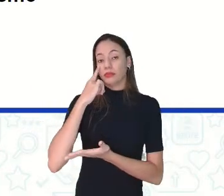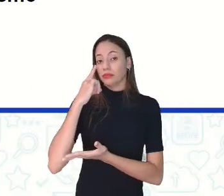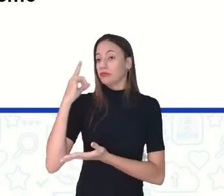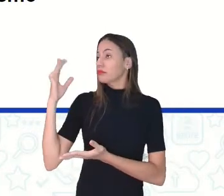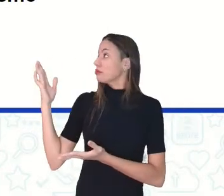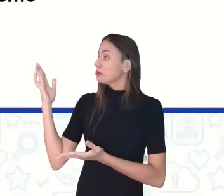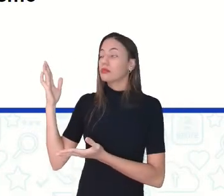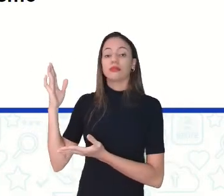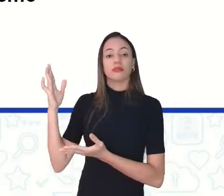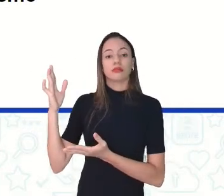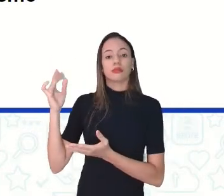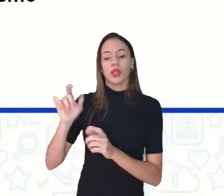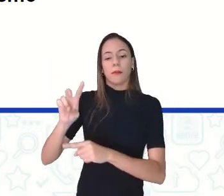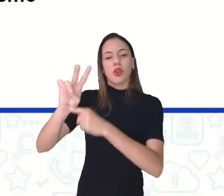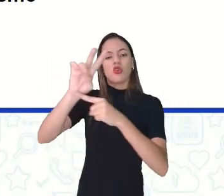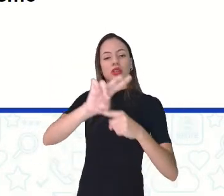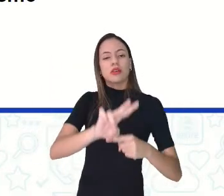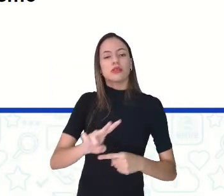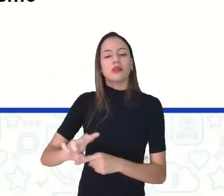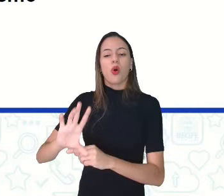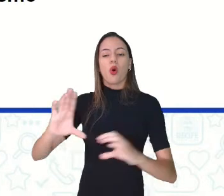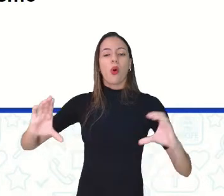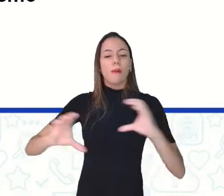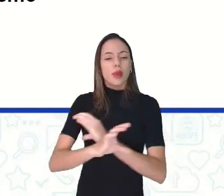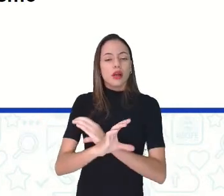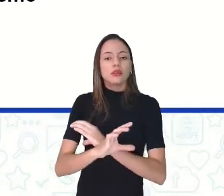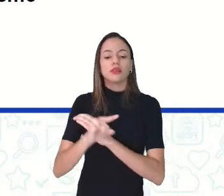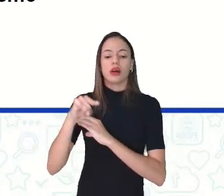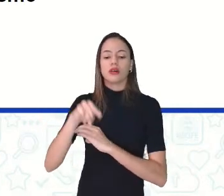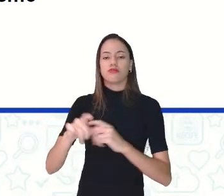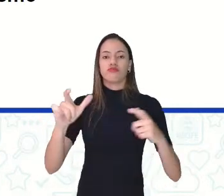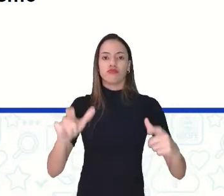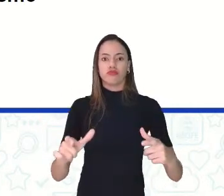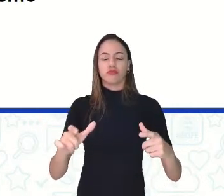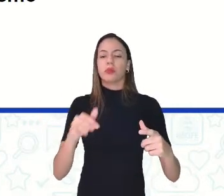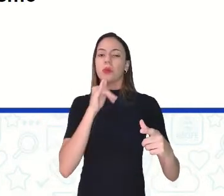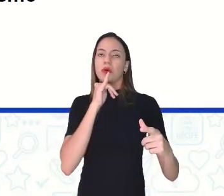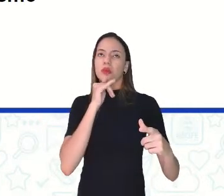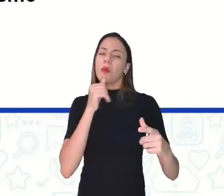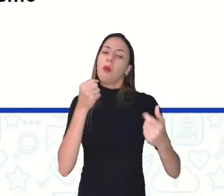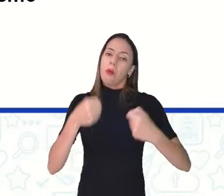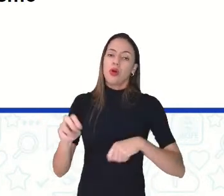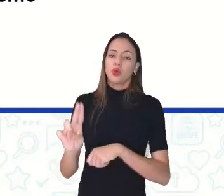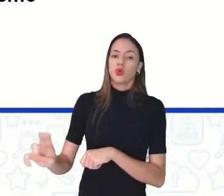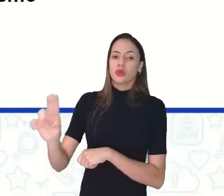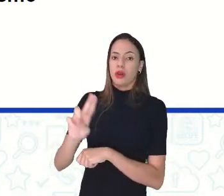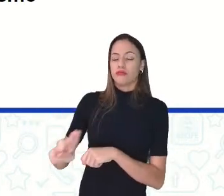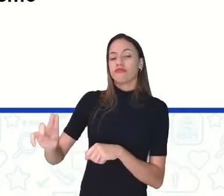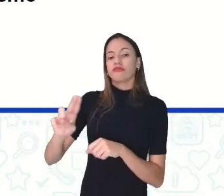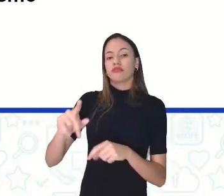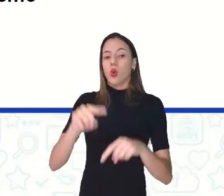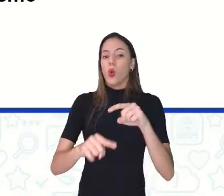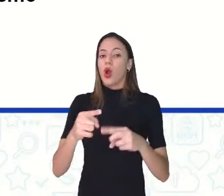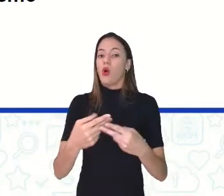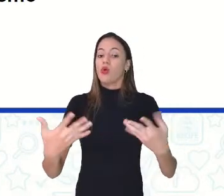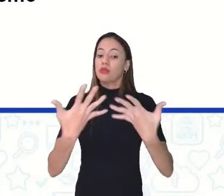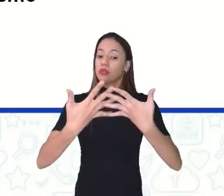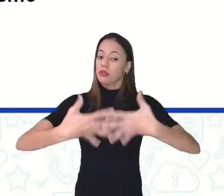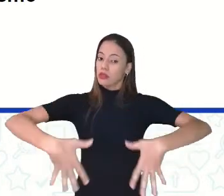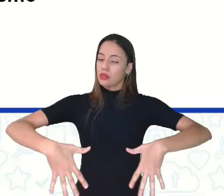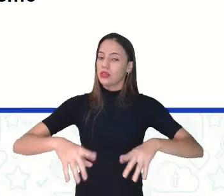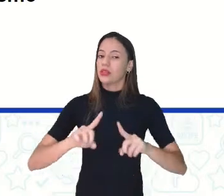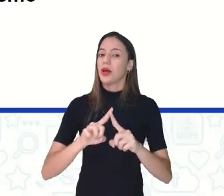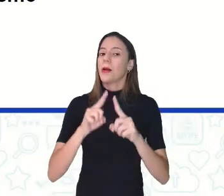proteção integral, ela vai permitir o uso indireto dos recursos naturais, né, podendo